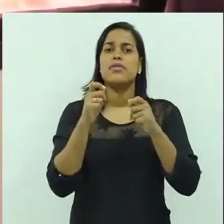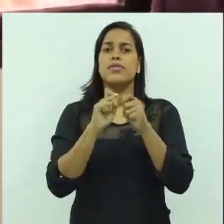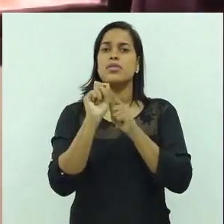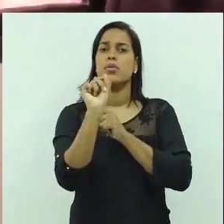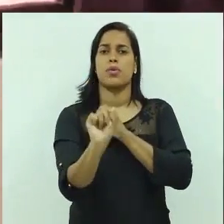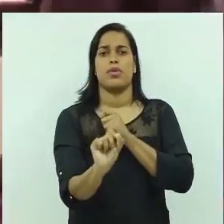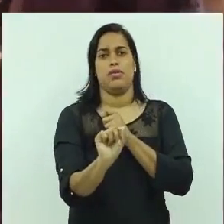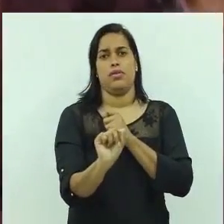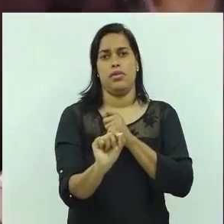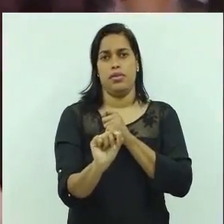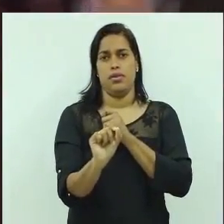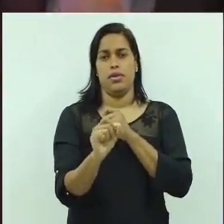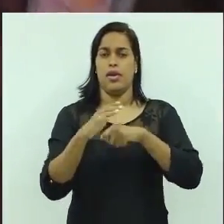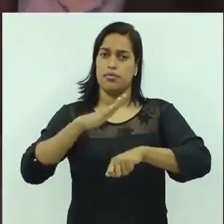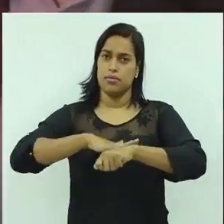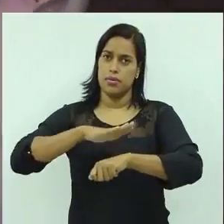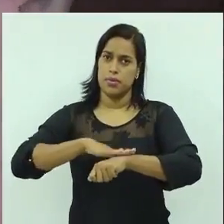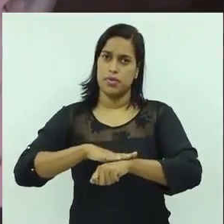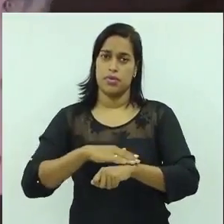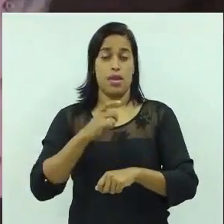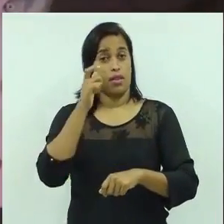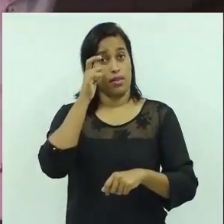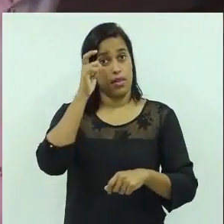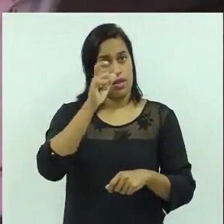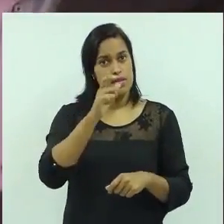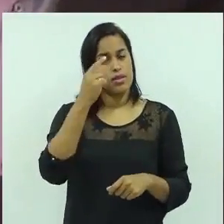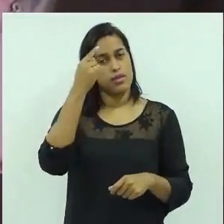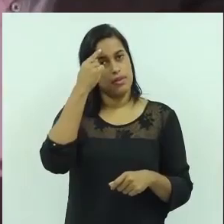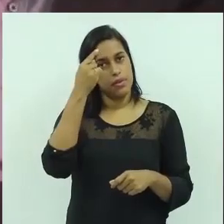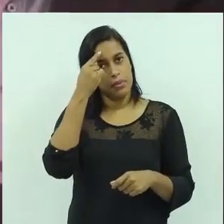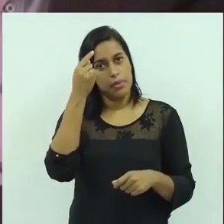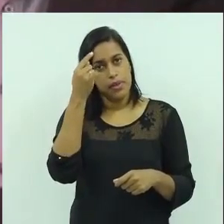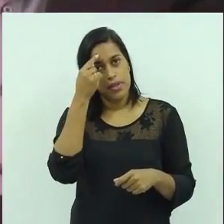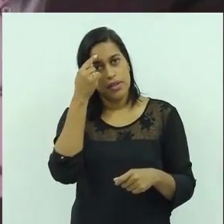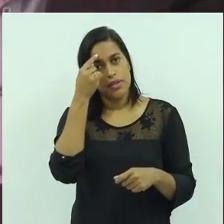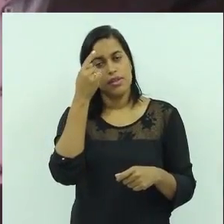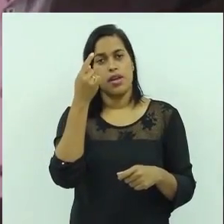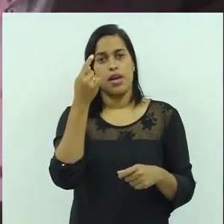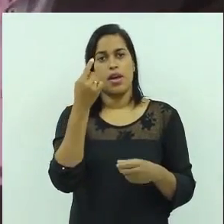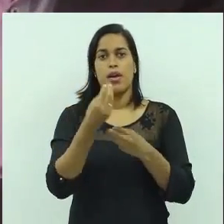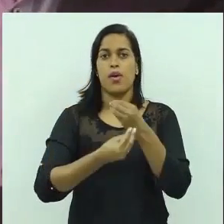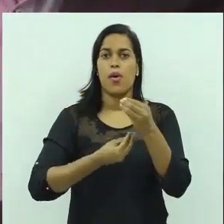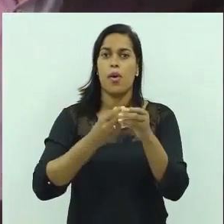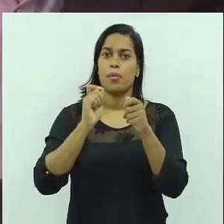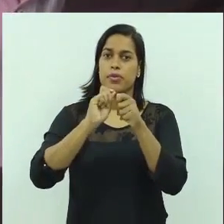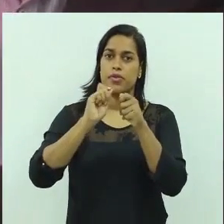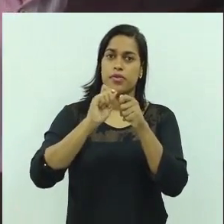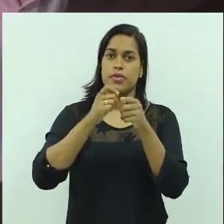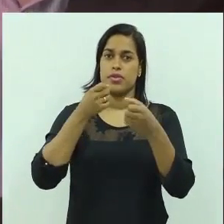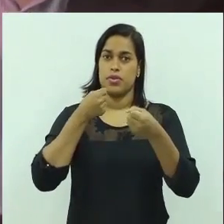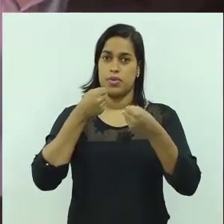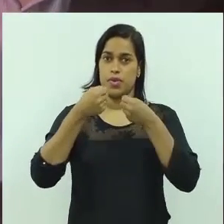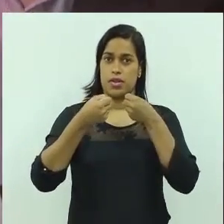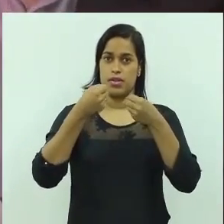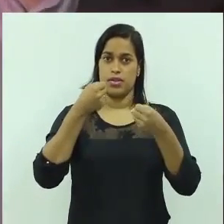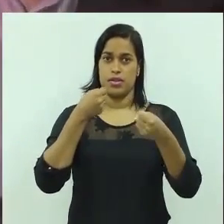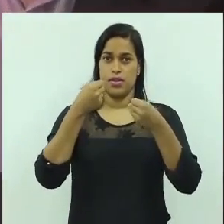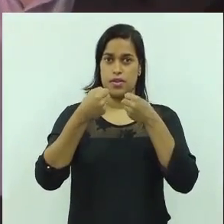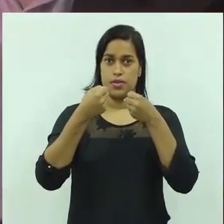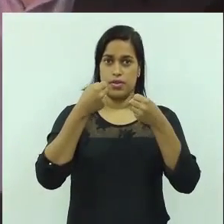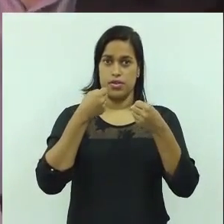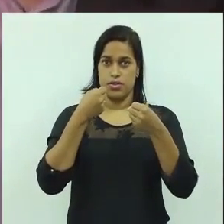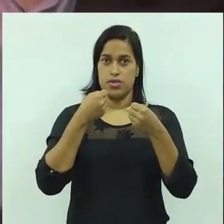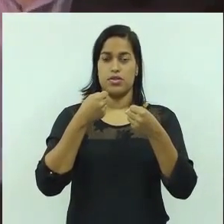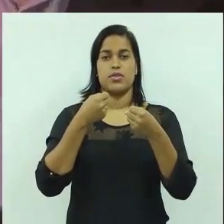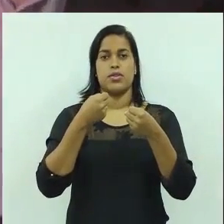momento? Ótimo. Veja, interessante que a gente tem que pensar. Estamos fazendo entrevista de